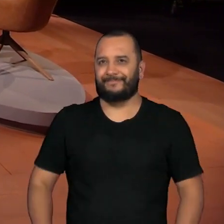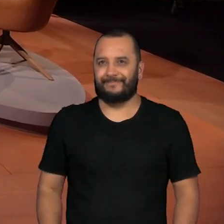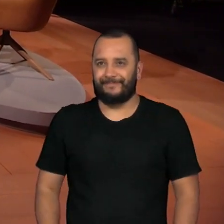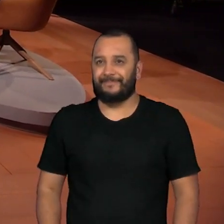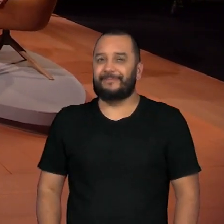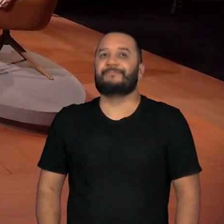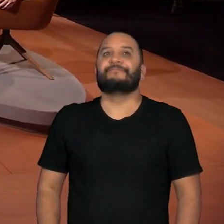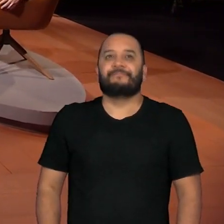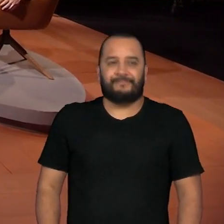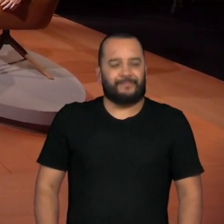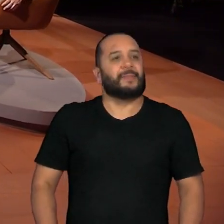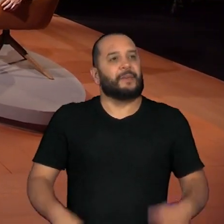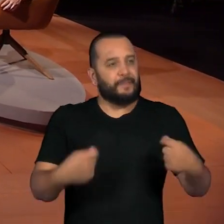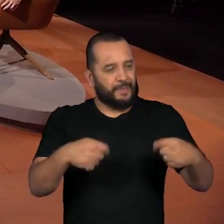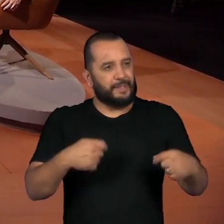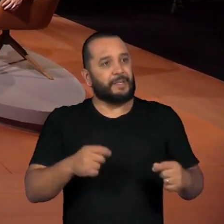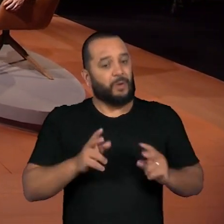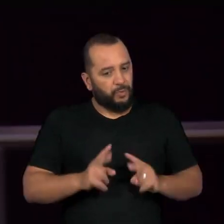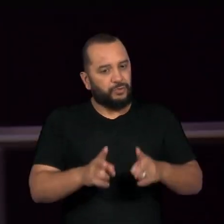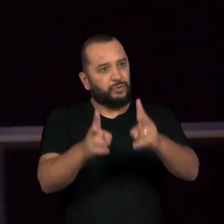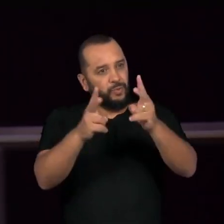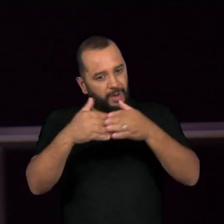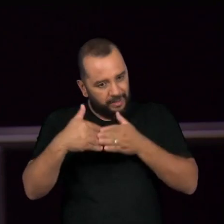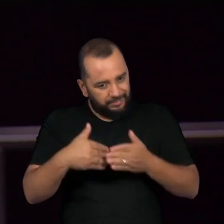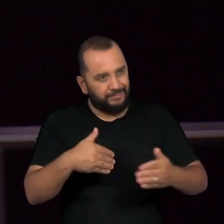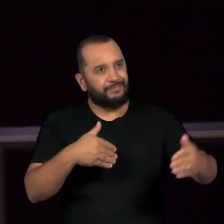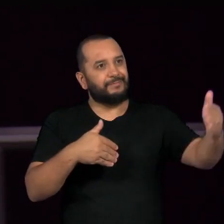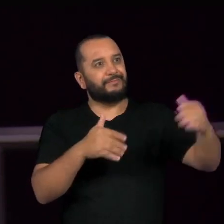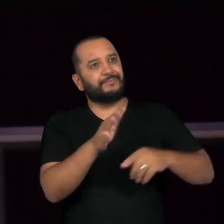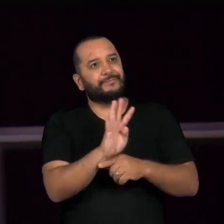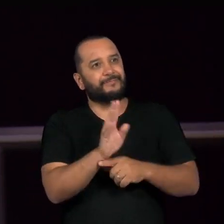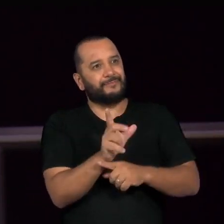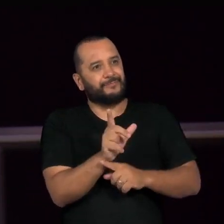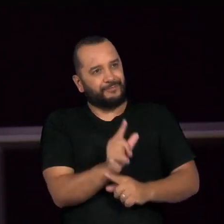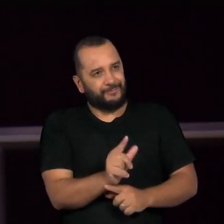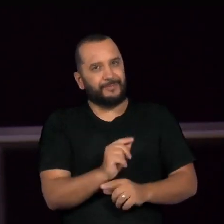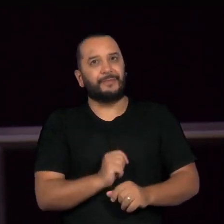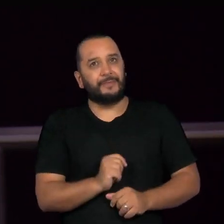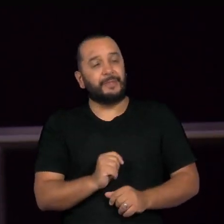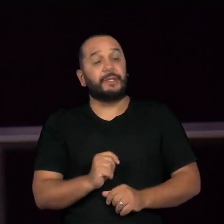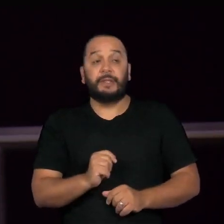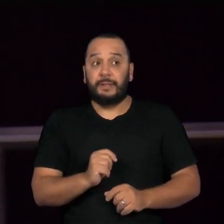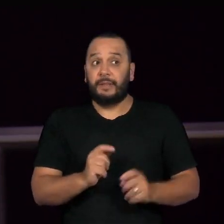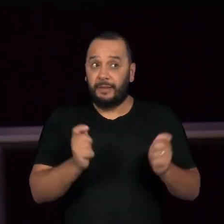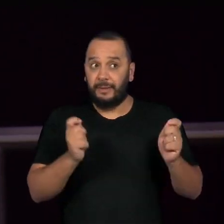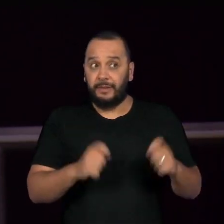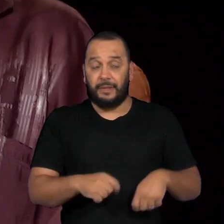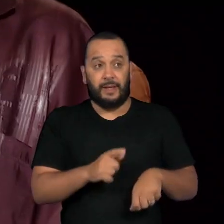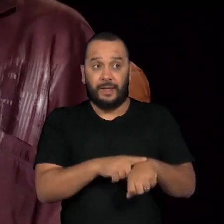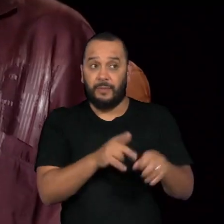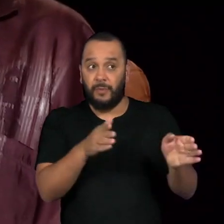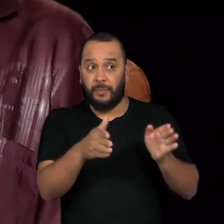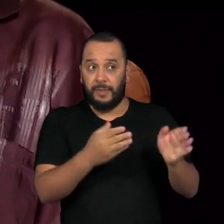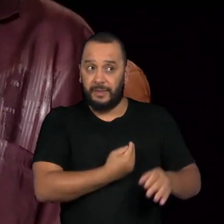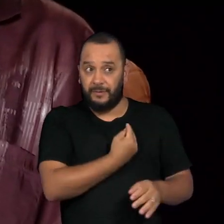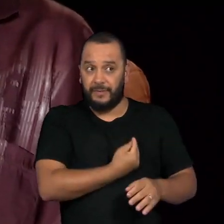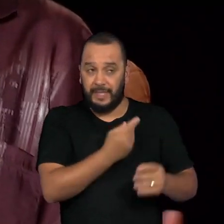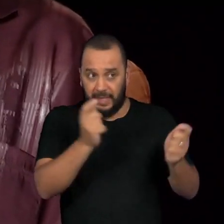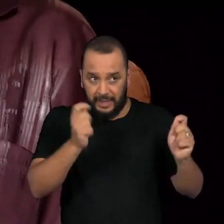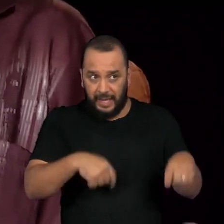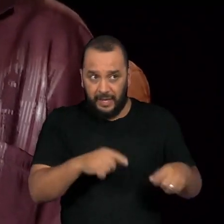Vida longa, vida longa. O curta era o que era possível fazer naquele momento da vida, né?